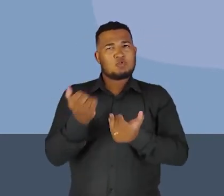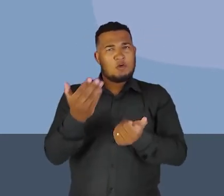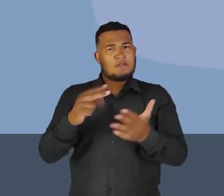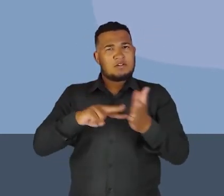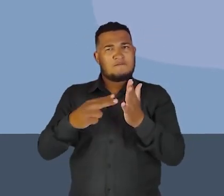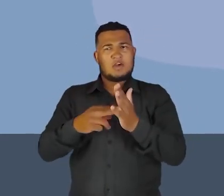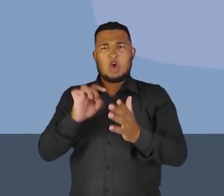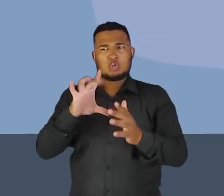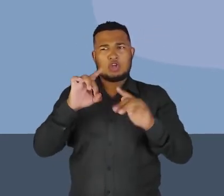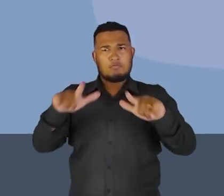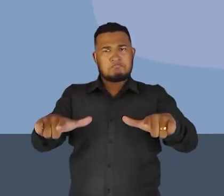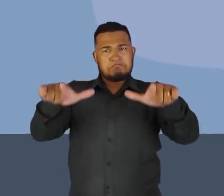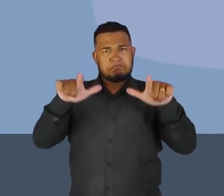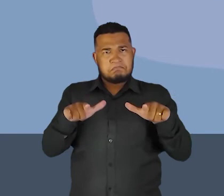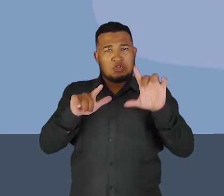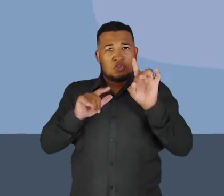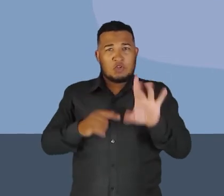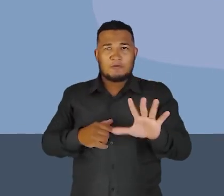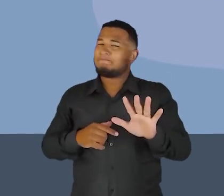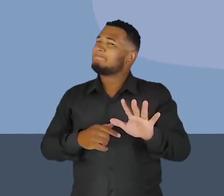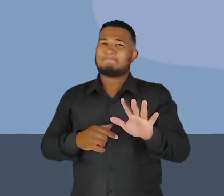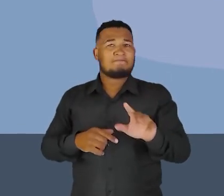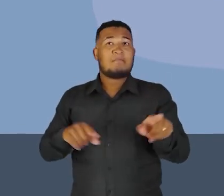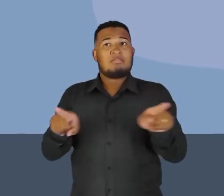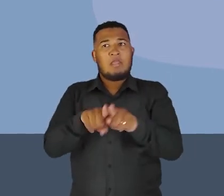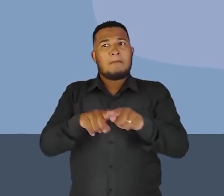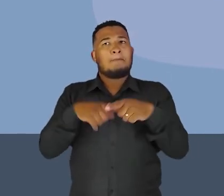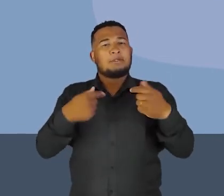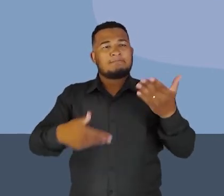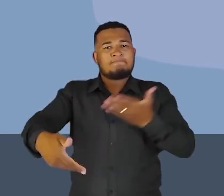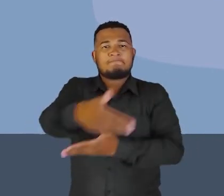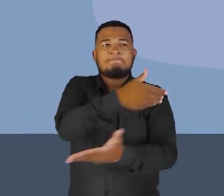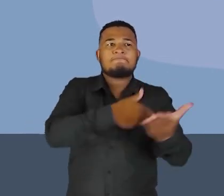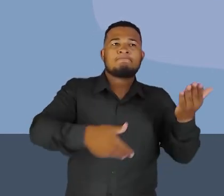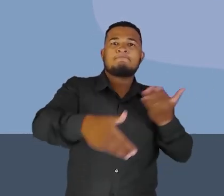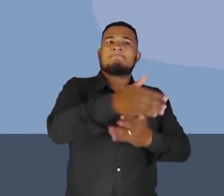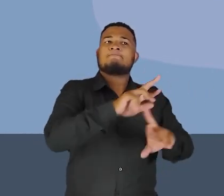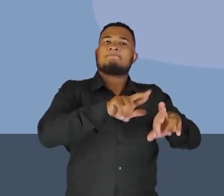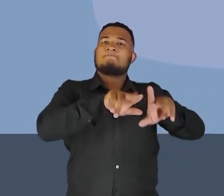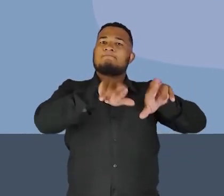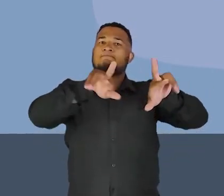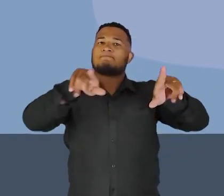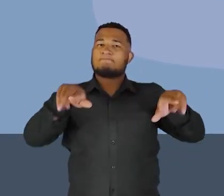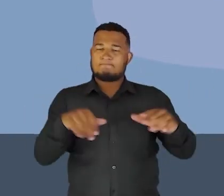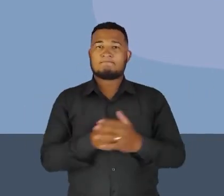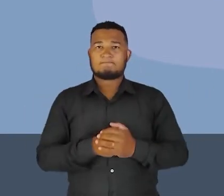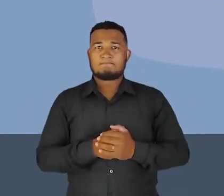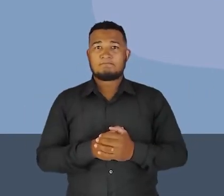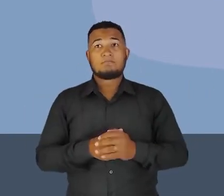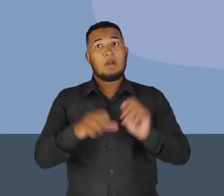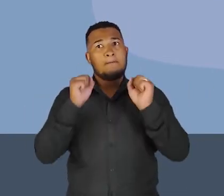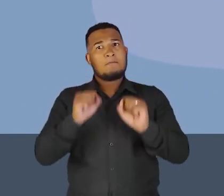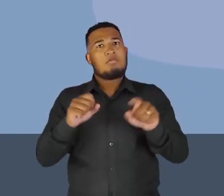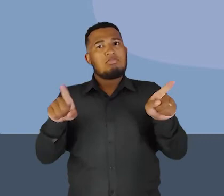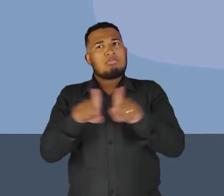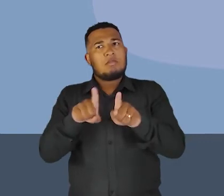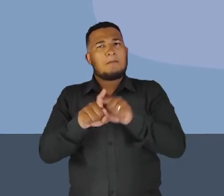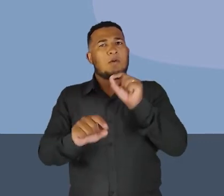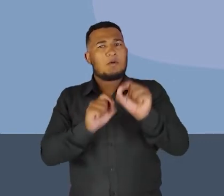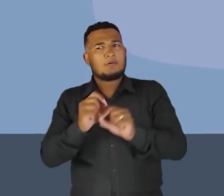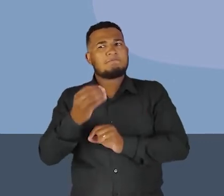um diploma. Esse jovem também, ele precisa estar envolvido em outras questões trabalhistas, né? Ele pode estar envolvido